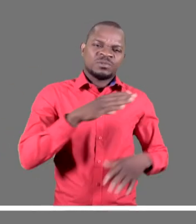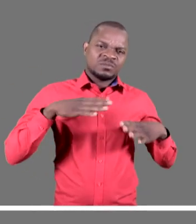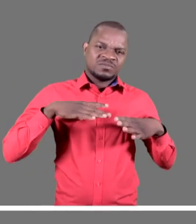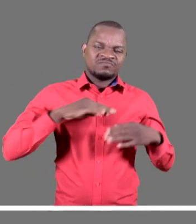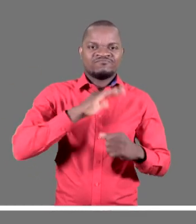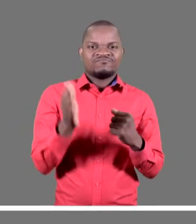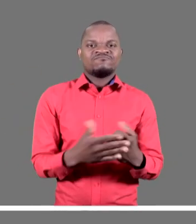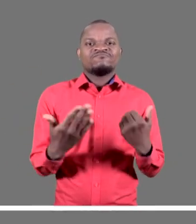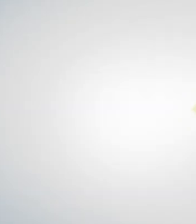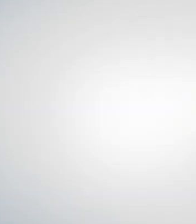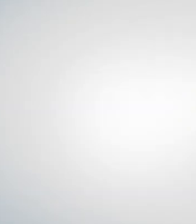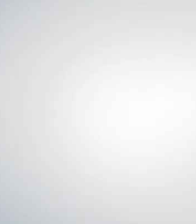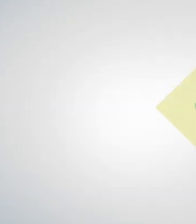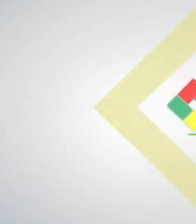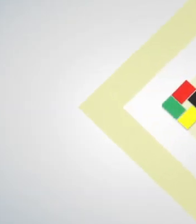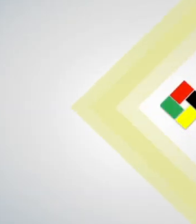intervalo. Voltamos já.